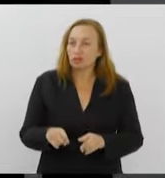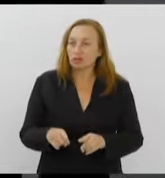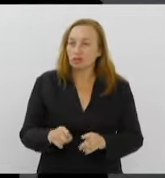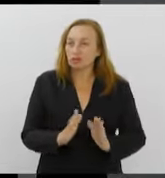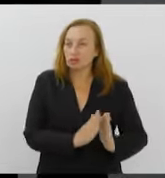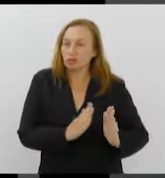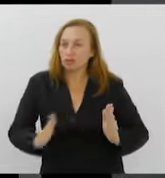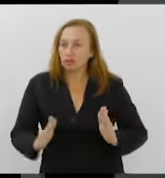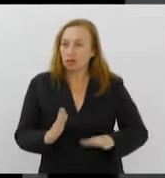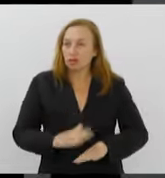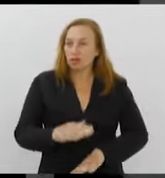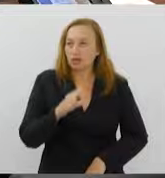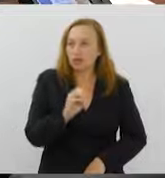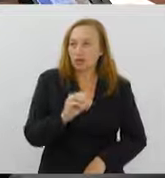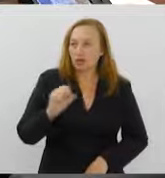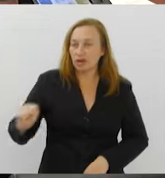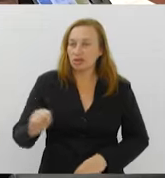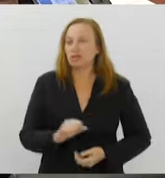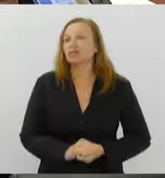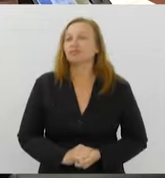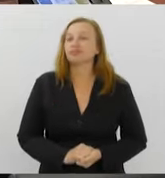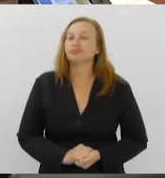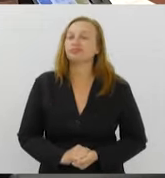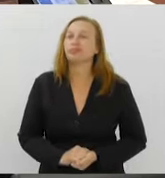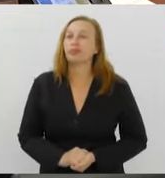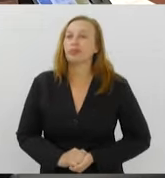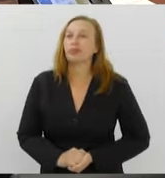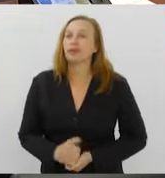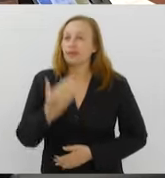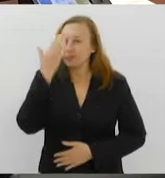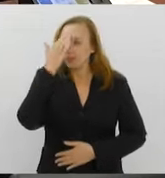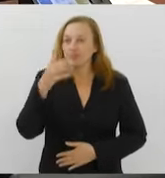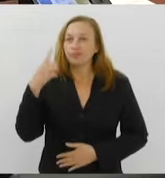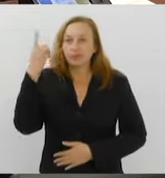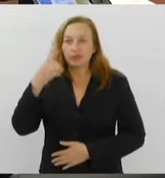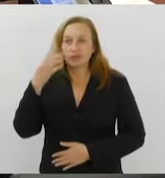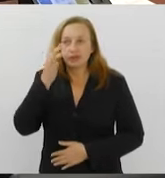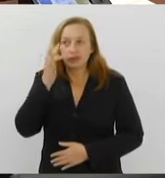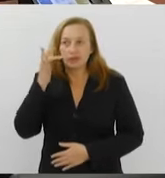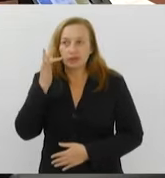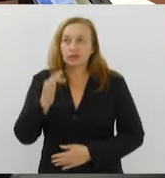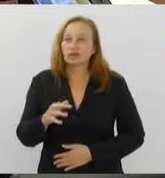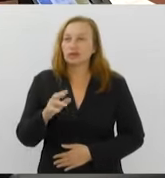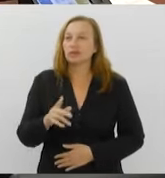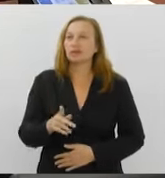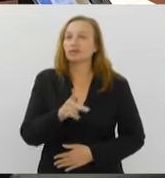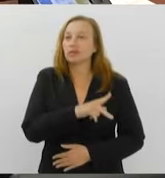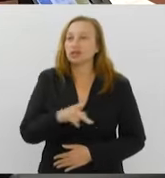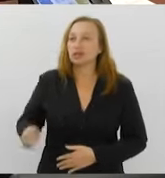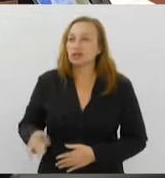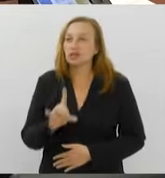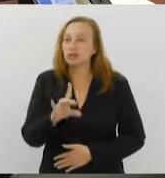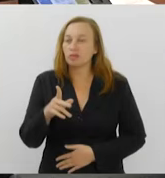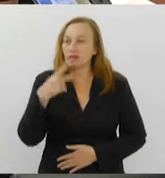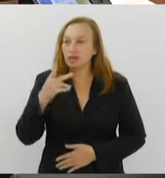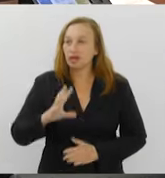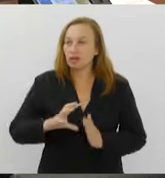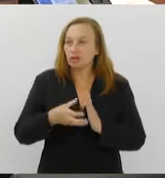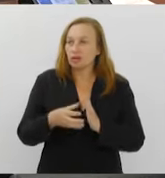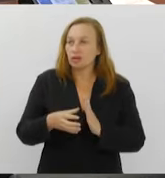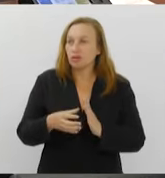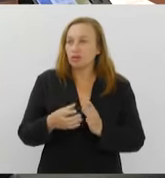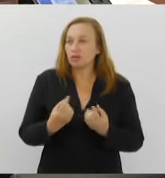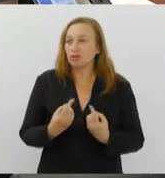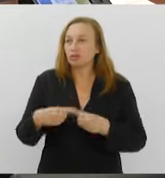das OSs. Presidente. Obrigado, deputado Serafini. Presidente, só consignar o voto contrário